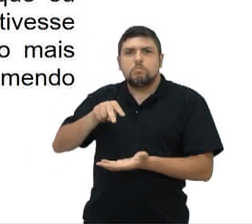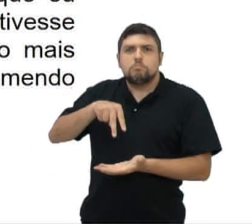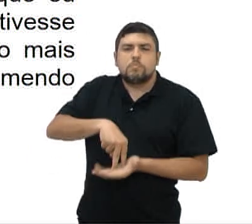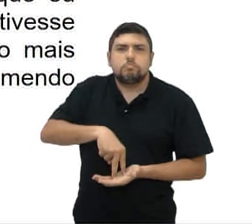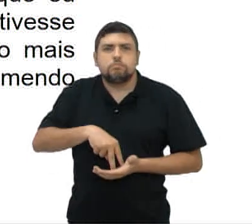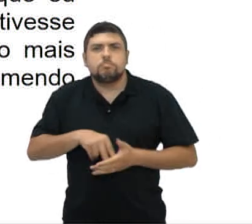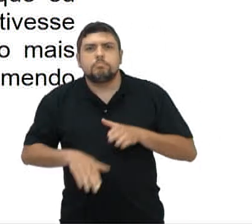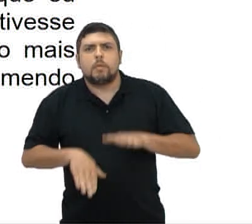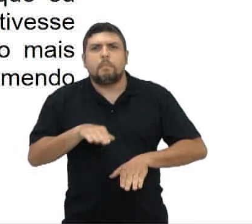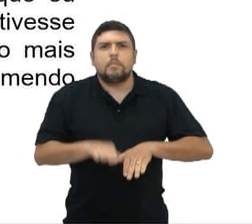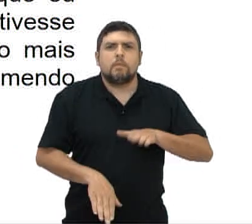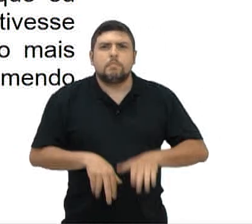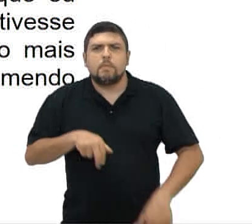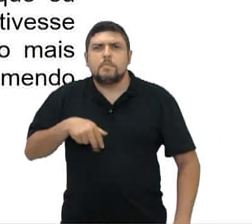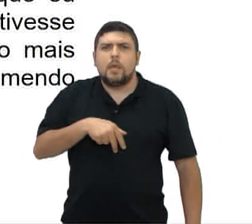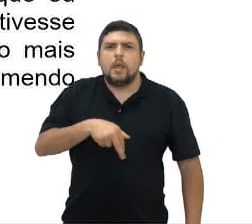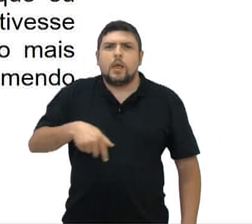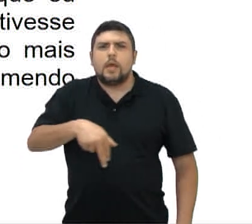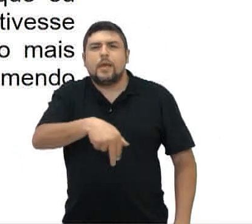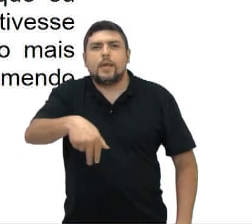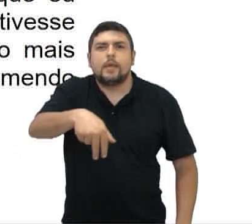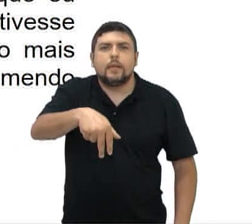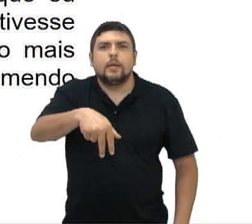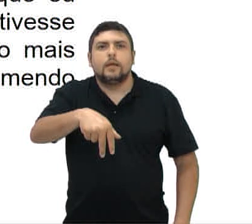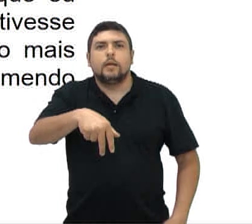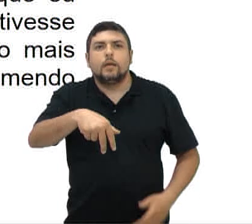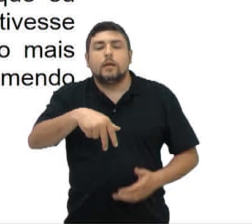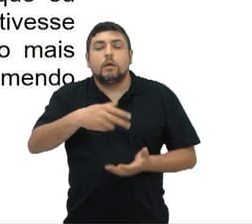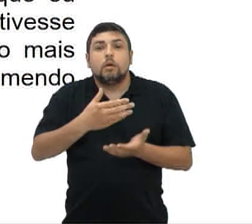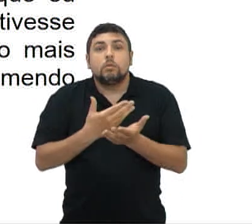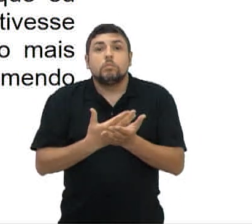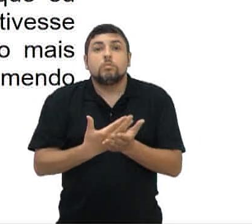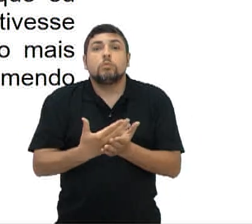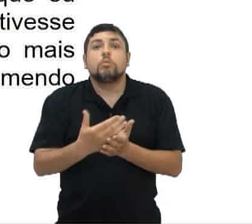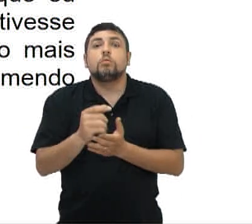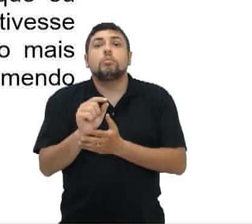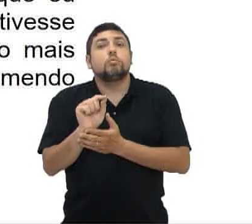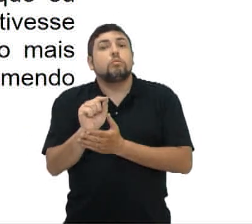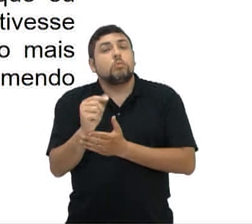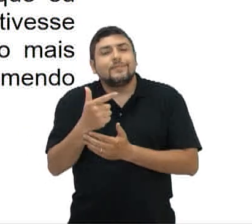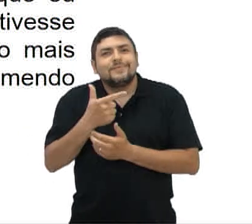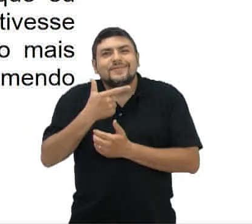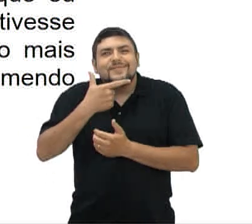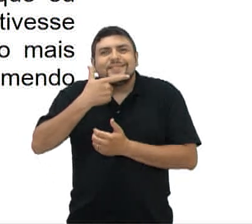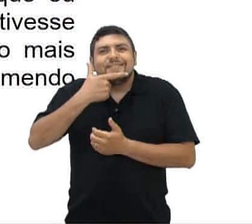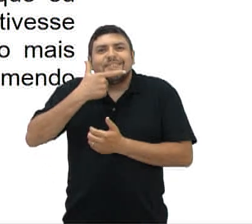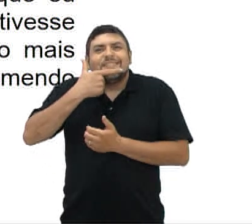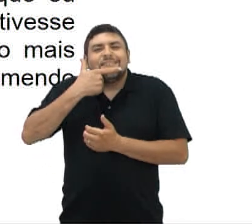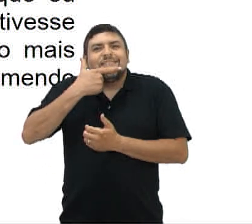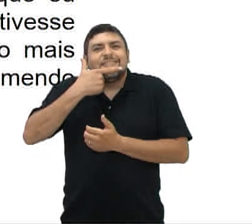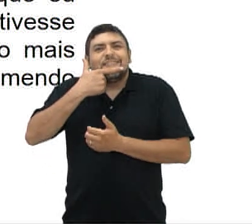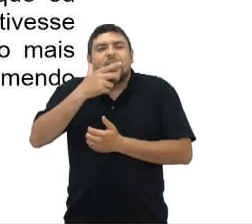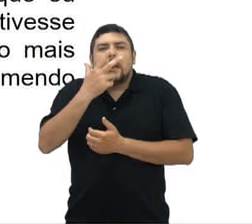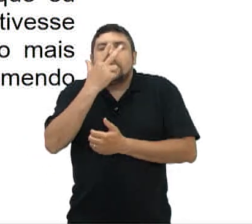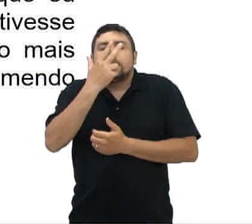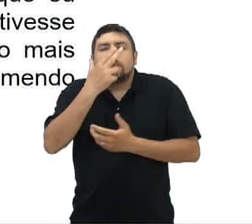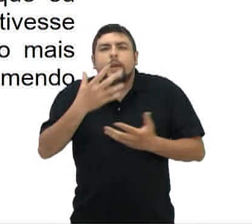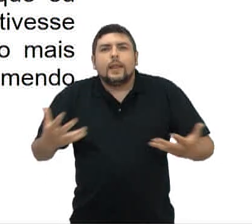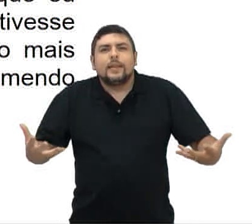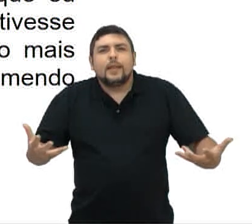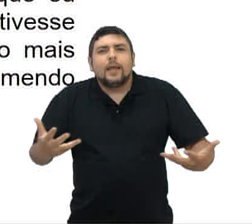no espaço. Comecei a sorrir como se estivesse presenciando um lindo espetáculo. E haverá